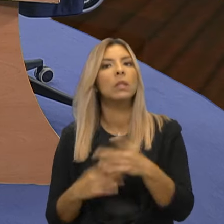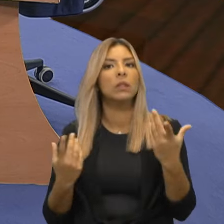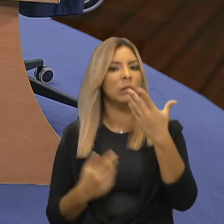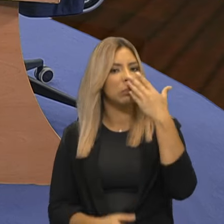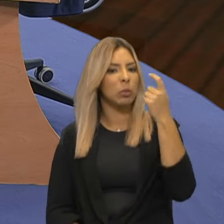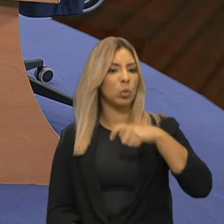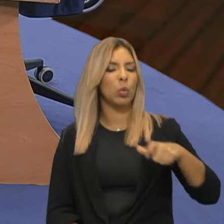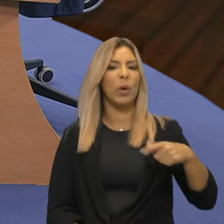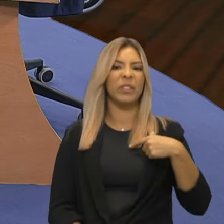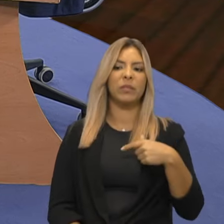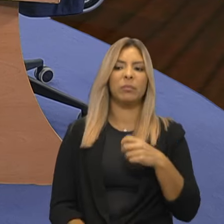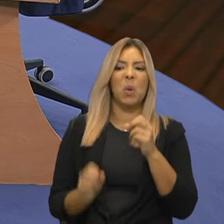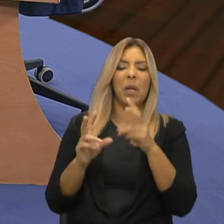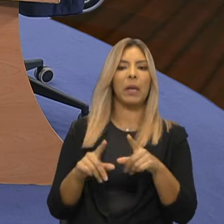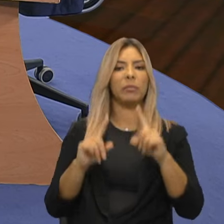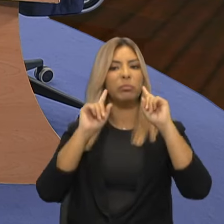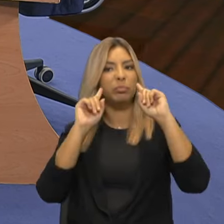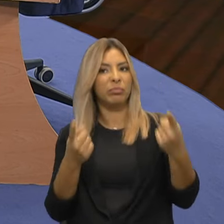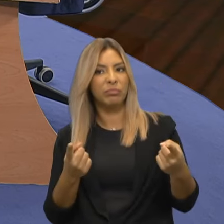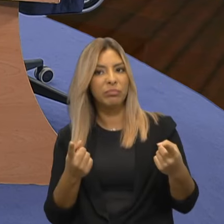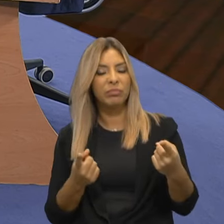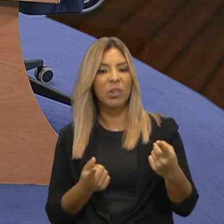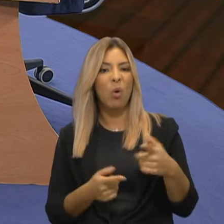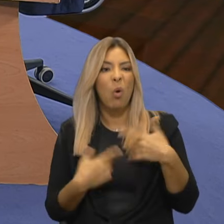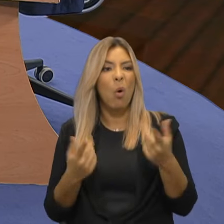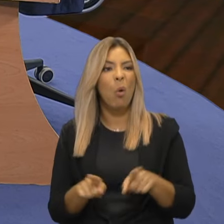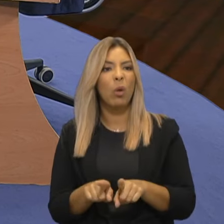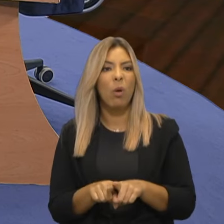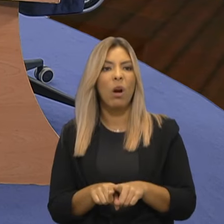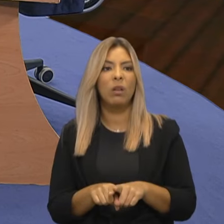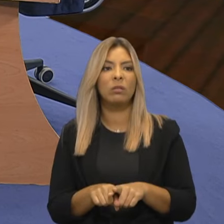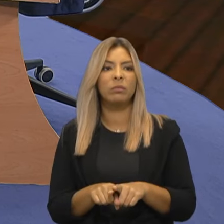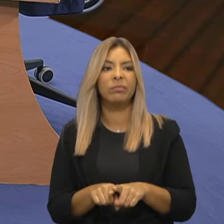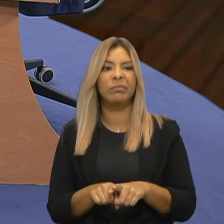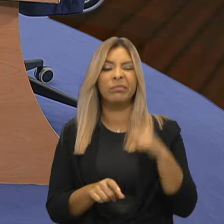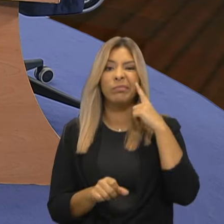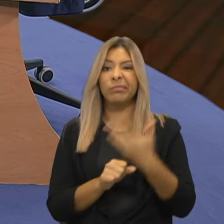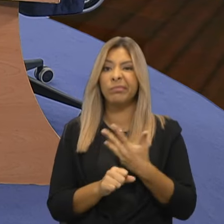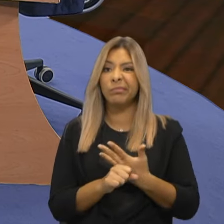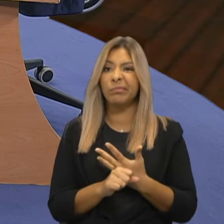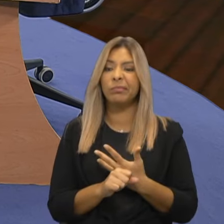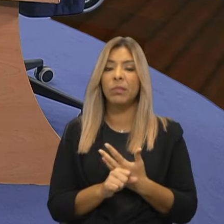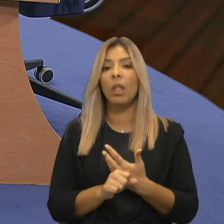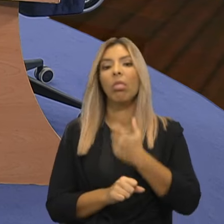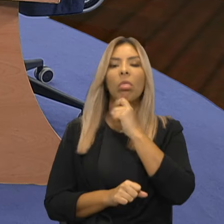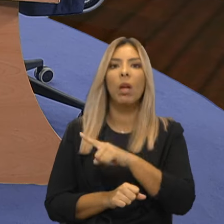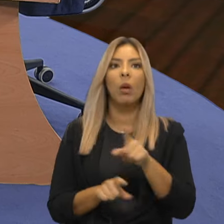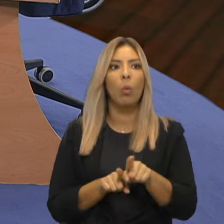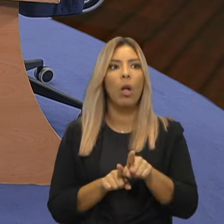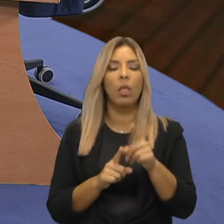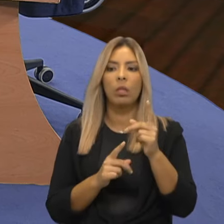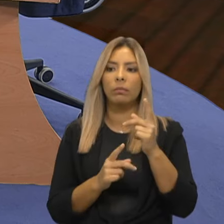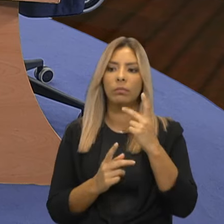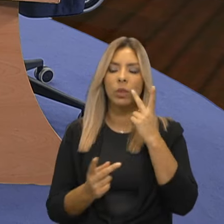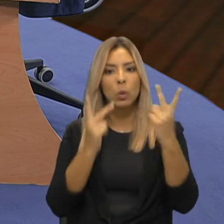muito preocupante. E impele-nos a nós, por exemplo, média, para forçarmos a visibilidade destas